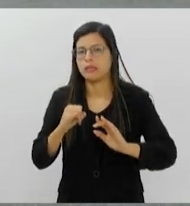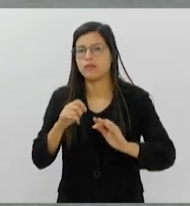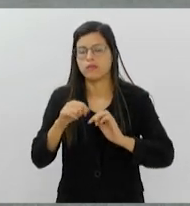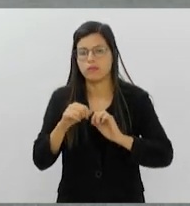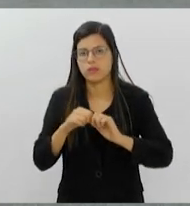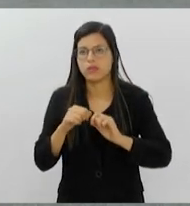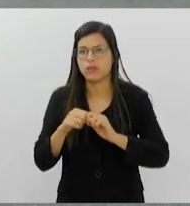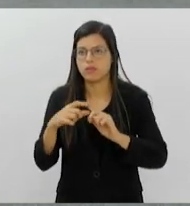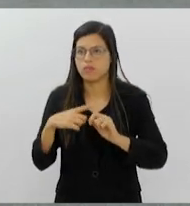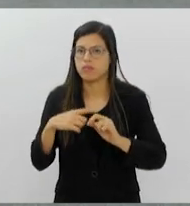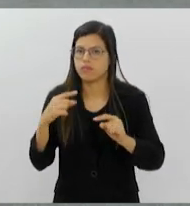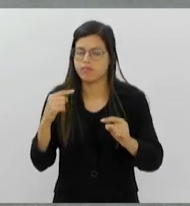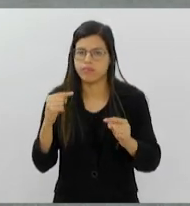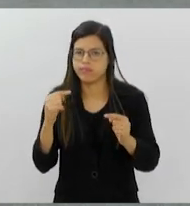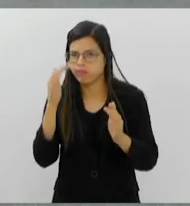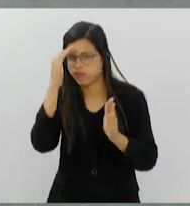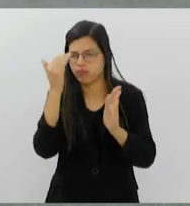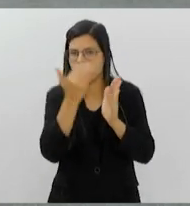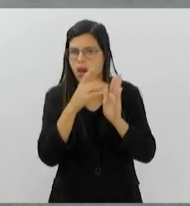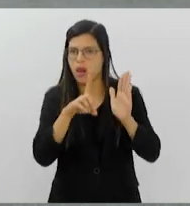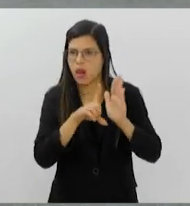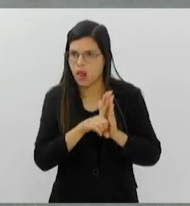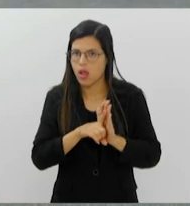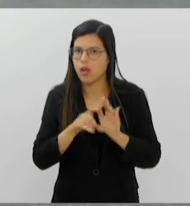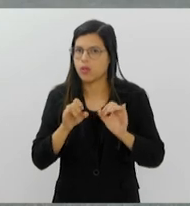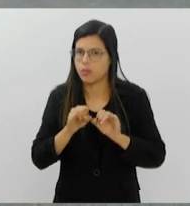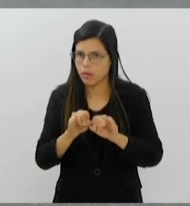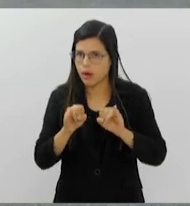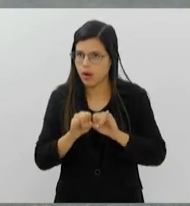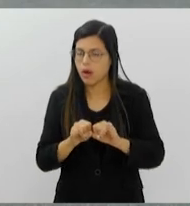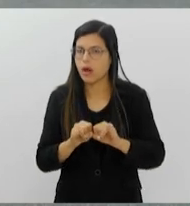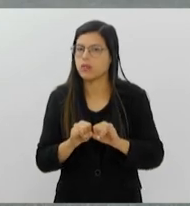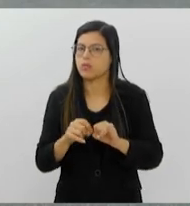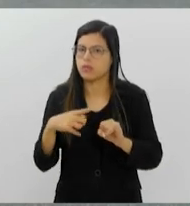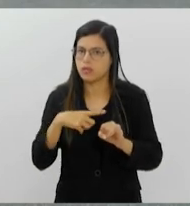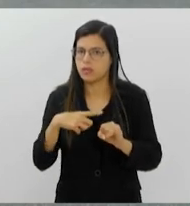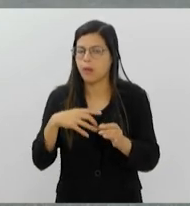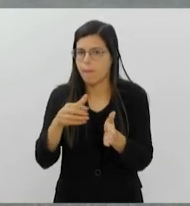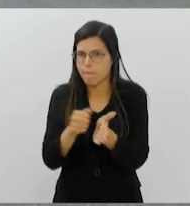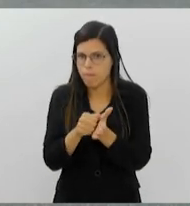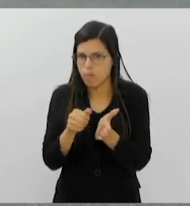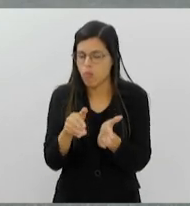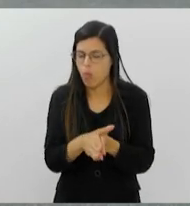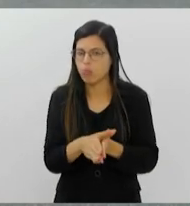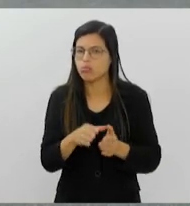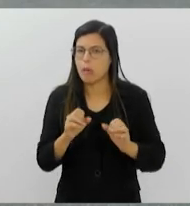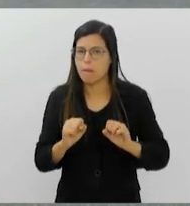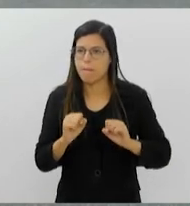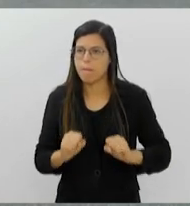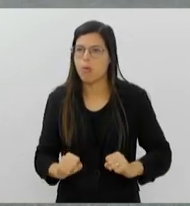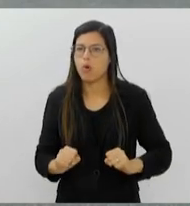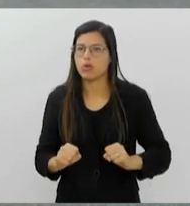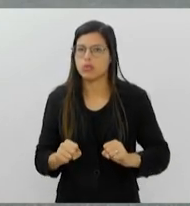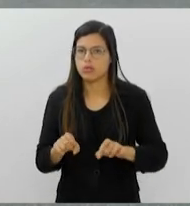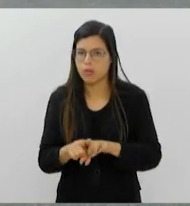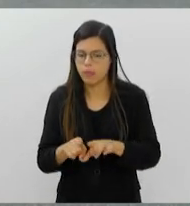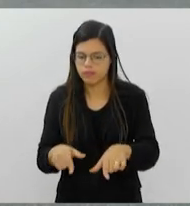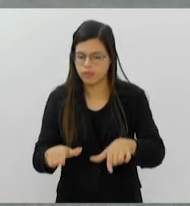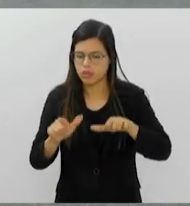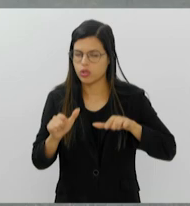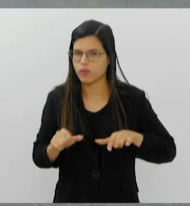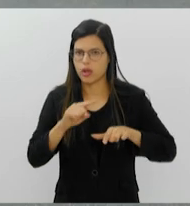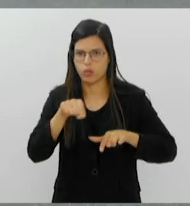reincidência do supermercado, em caso de reincidência também seja multado e pode até ter o alvará de funcionamento